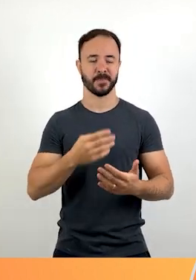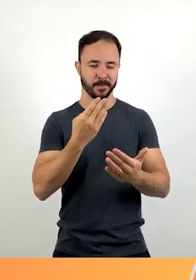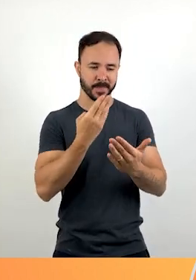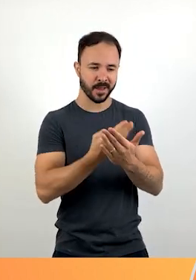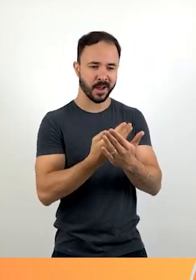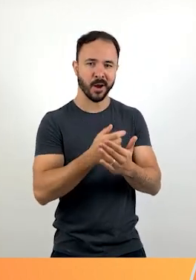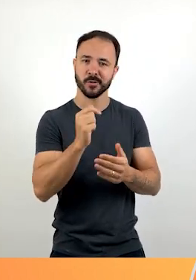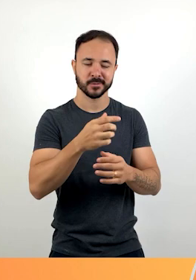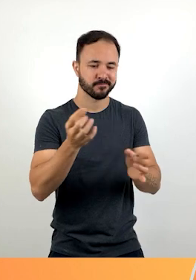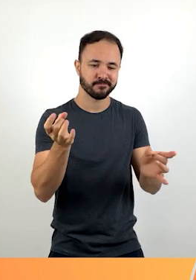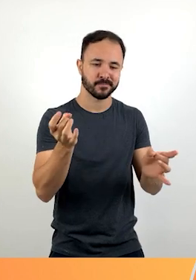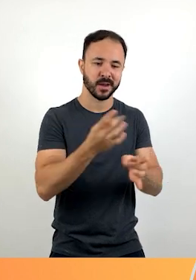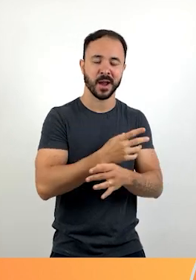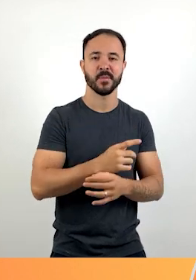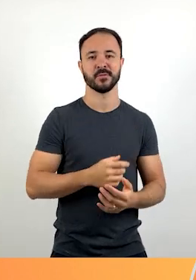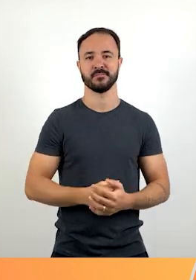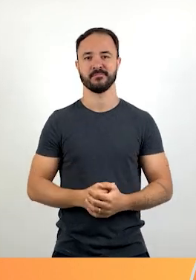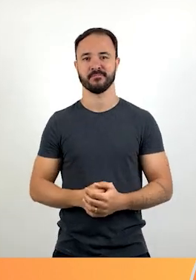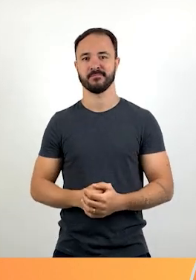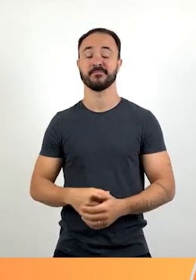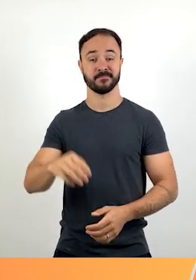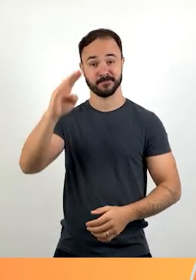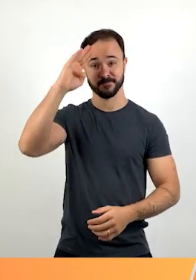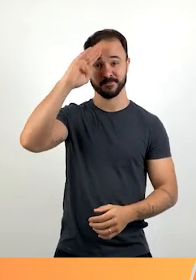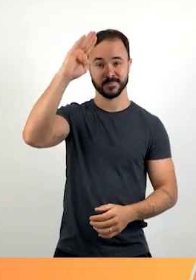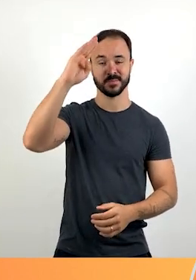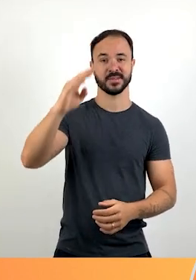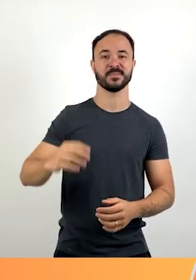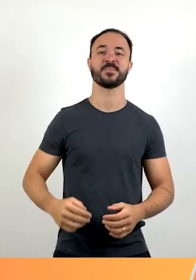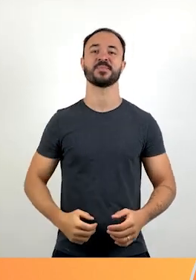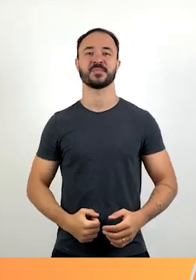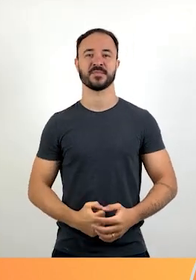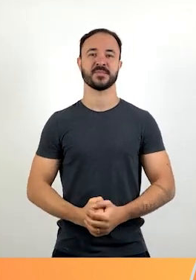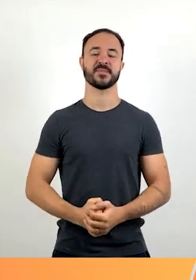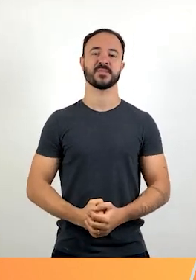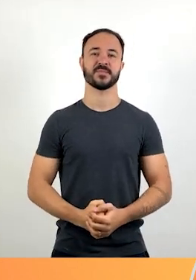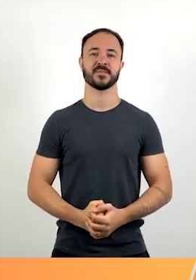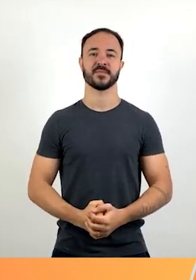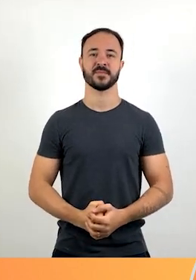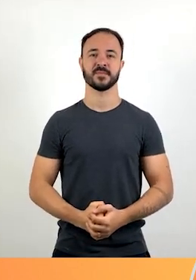vai ficando por aqui. Espero vocês numa próxima aula. Até mais. Tchau, tchau.